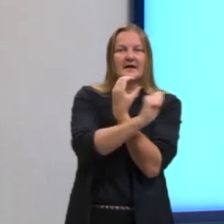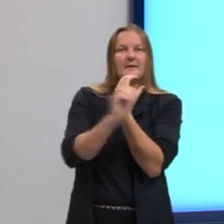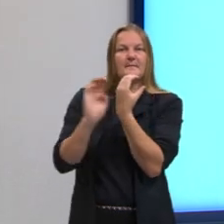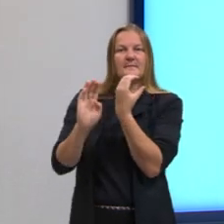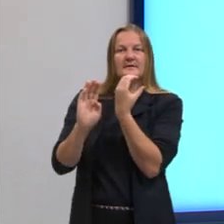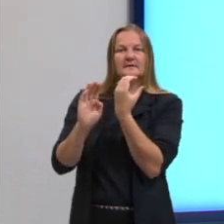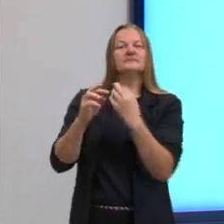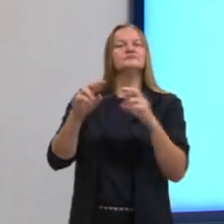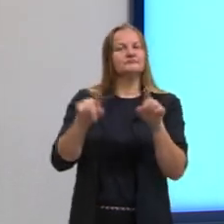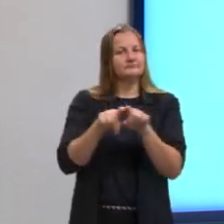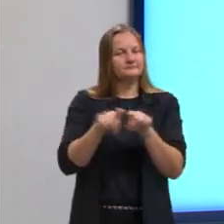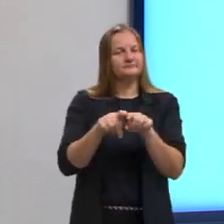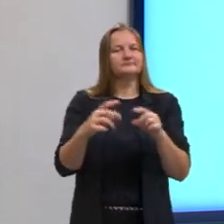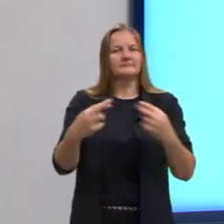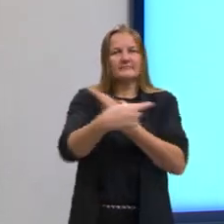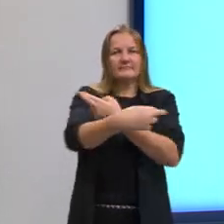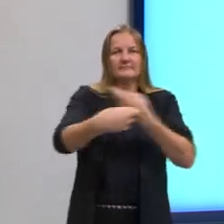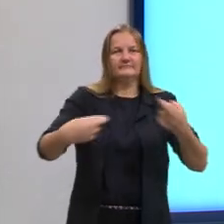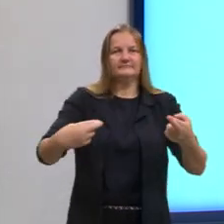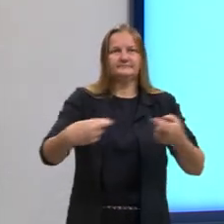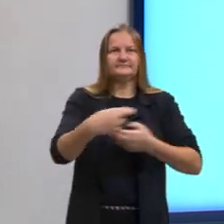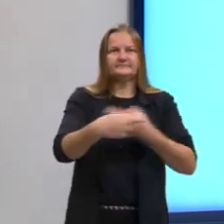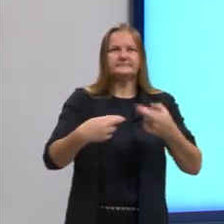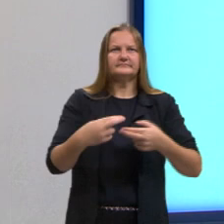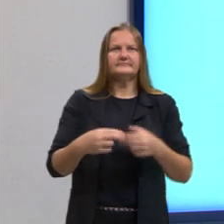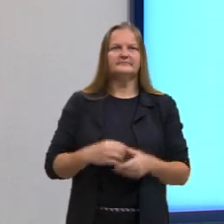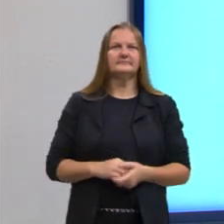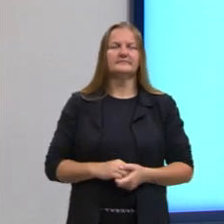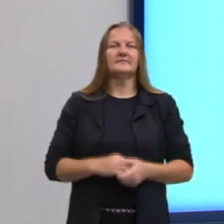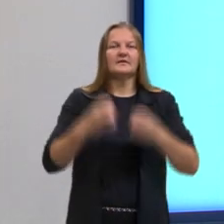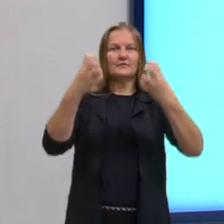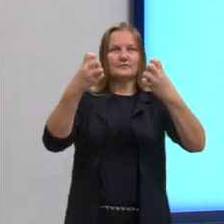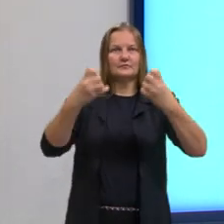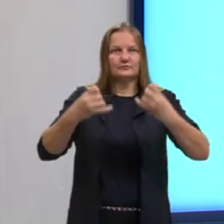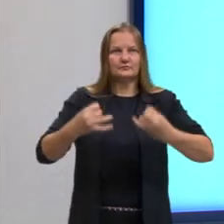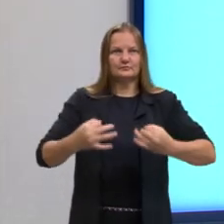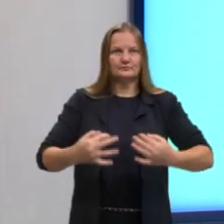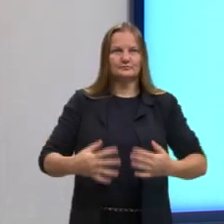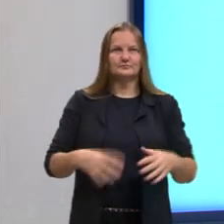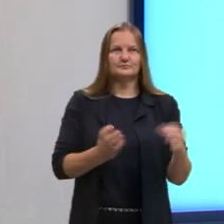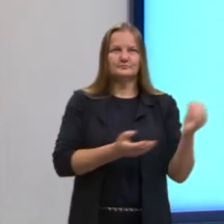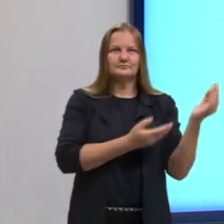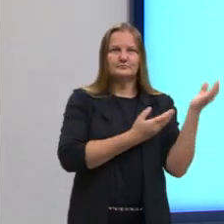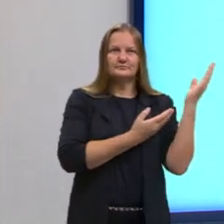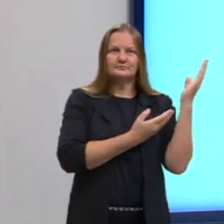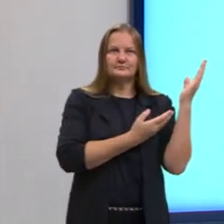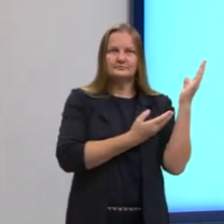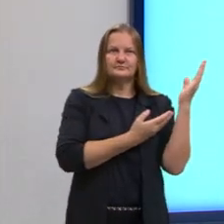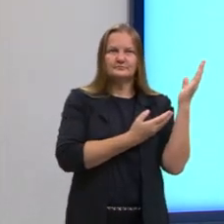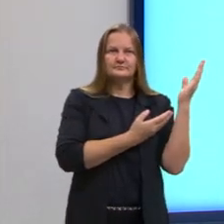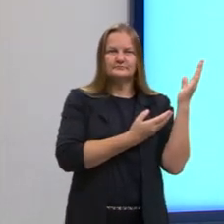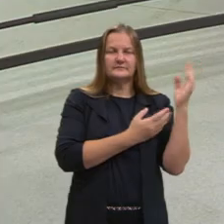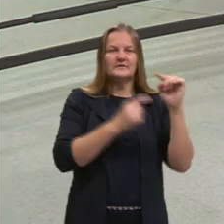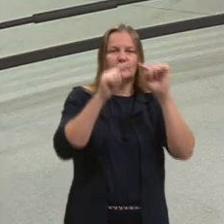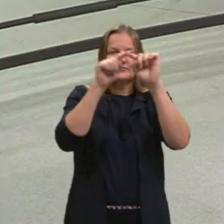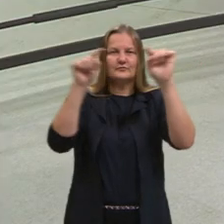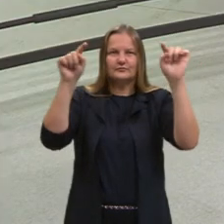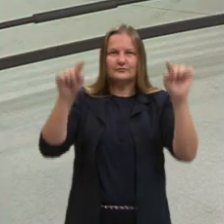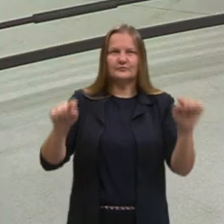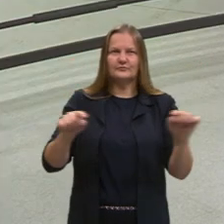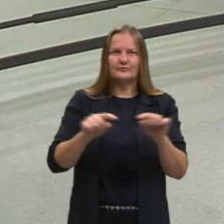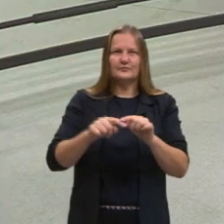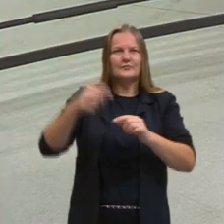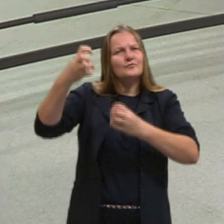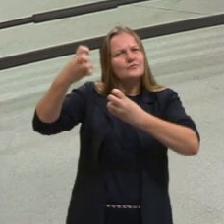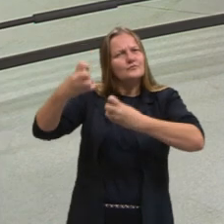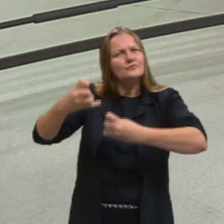virado Então tá assim ele se a não contém de a partir disso nós vamos voltar para o quadro pra poder